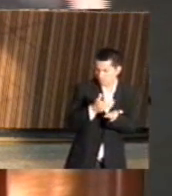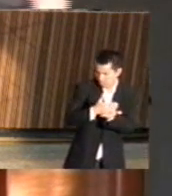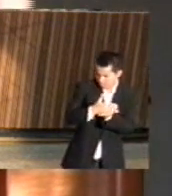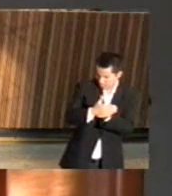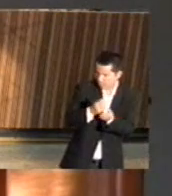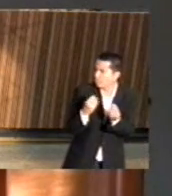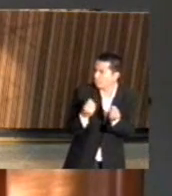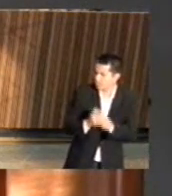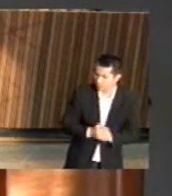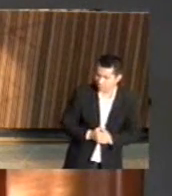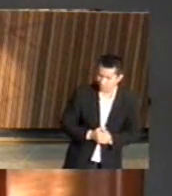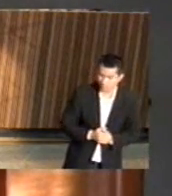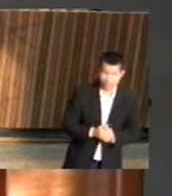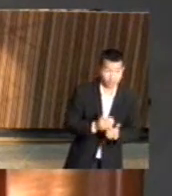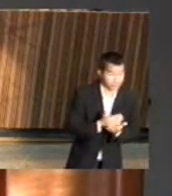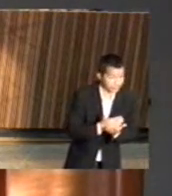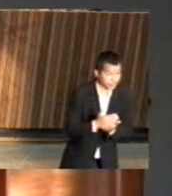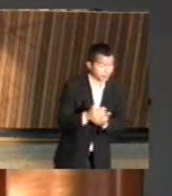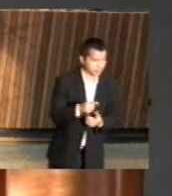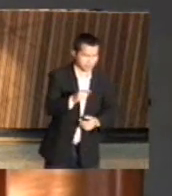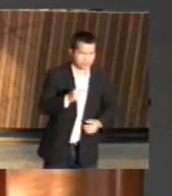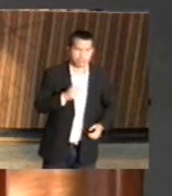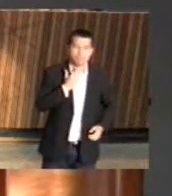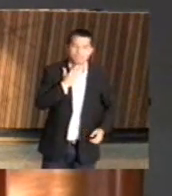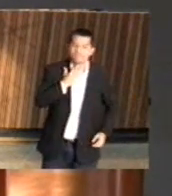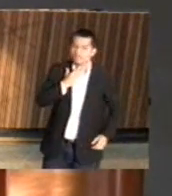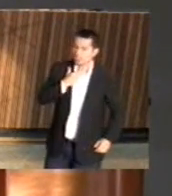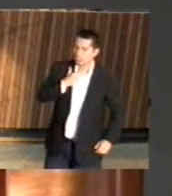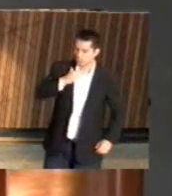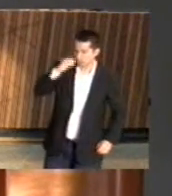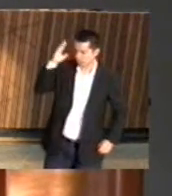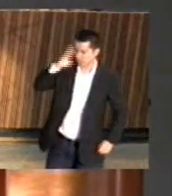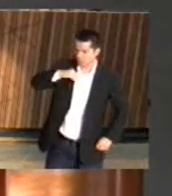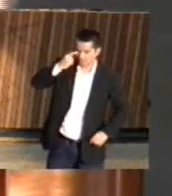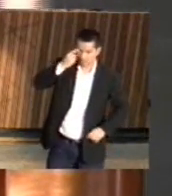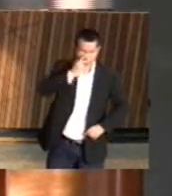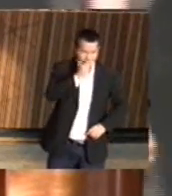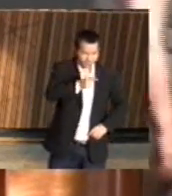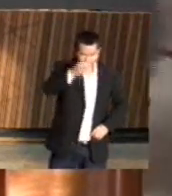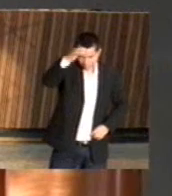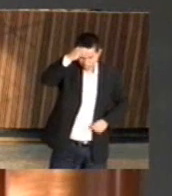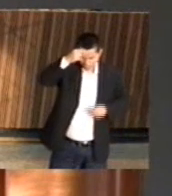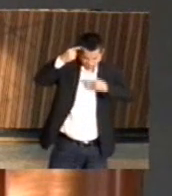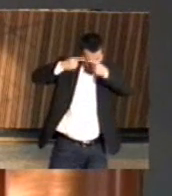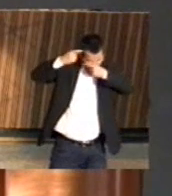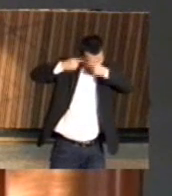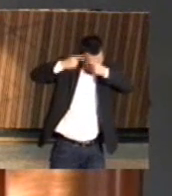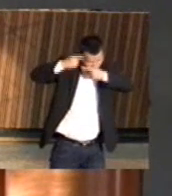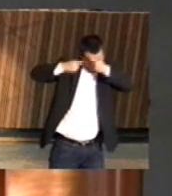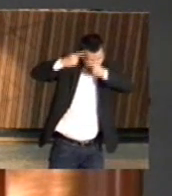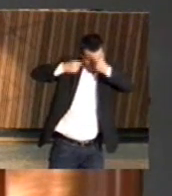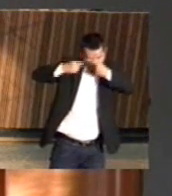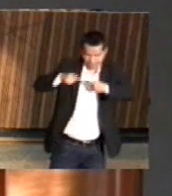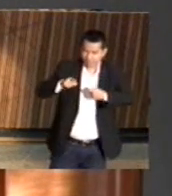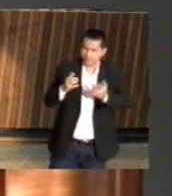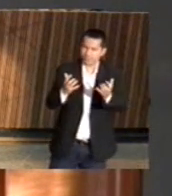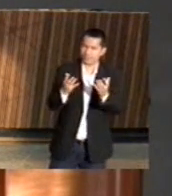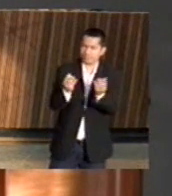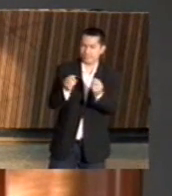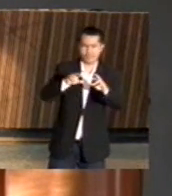maus desejos que estão sempre lutando dentro de vocês. Vocês querem muitas